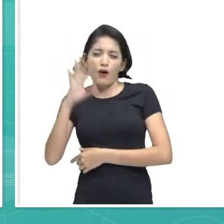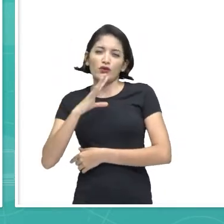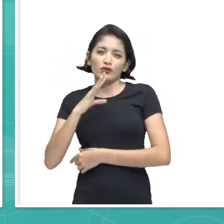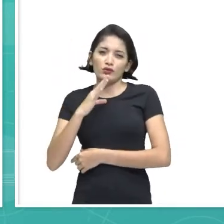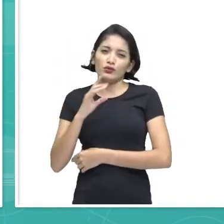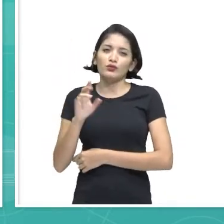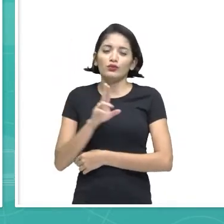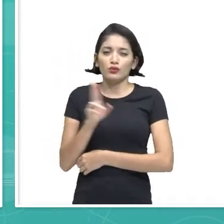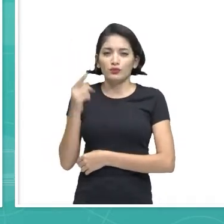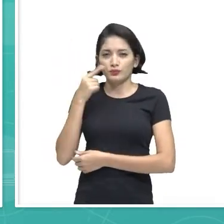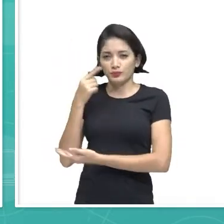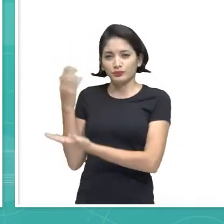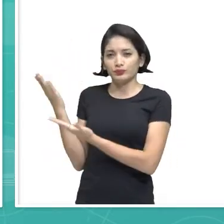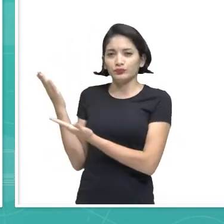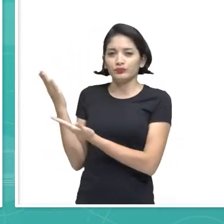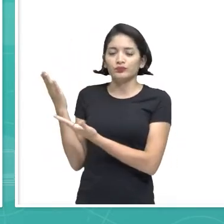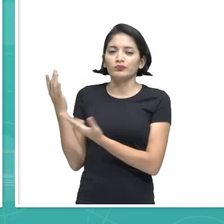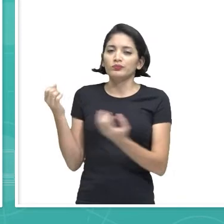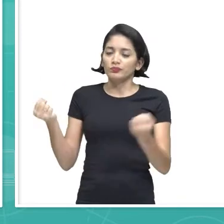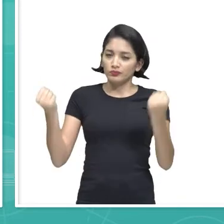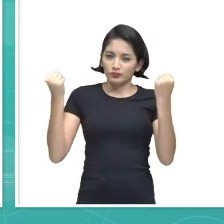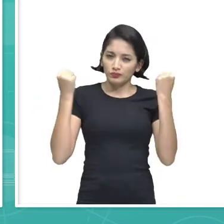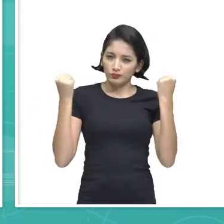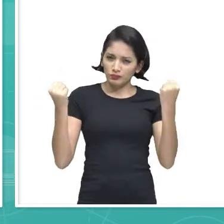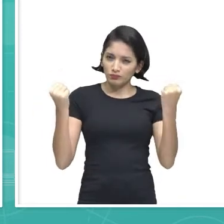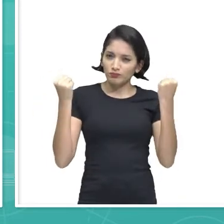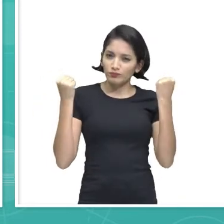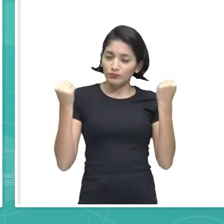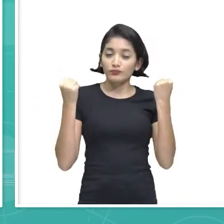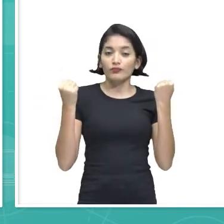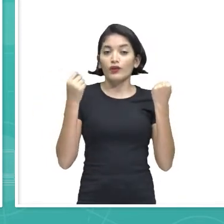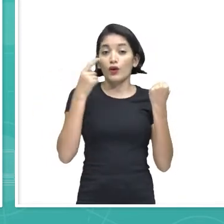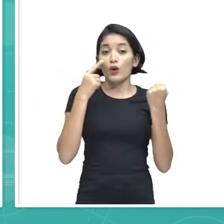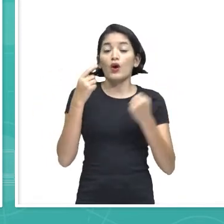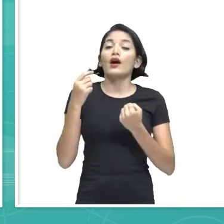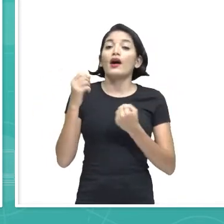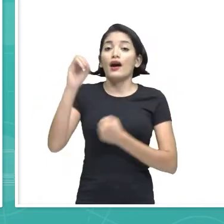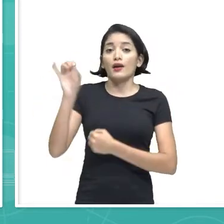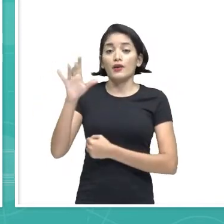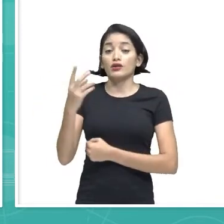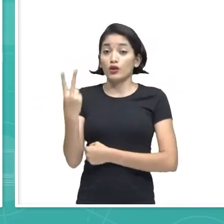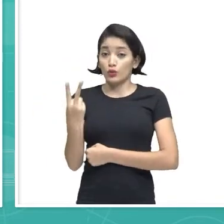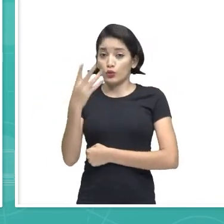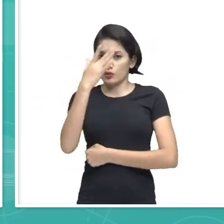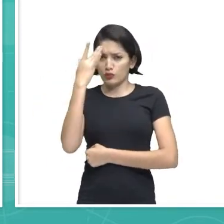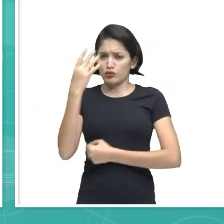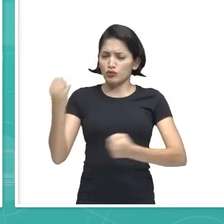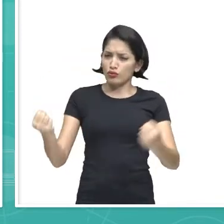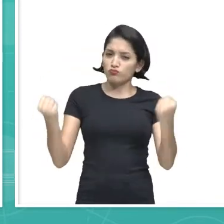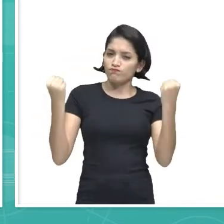É a musculação. Então, observem aqui a imagem. Nós temos duas pessoas que estão, ó,